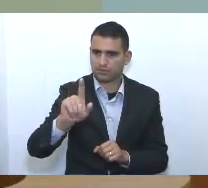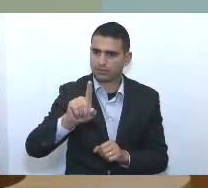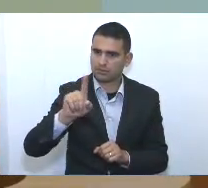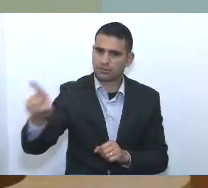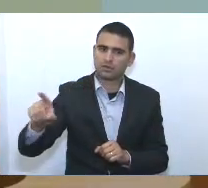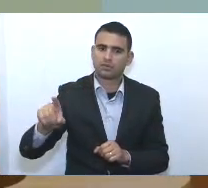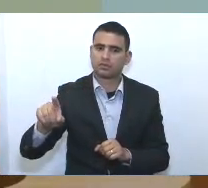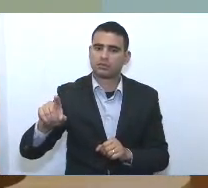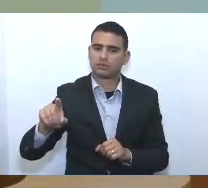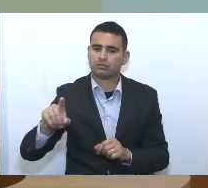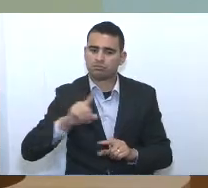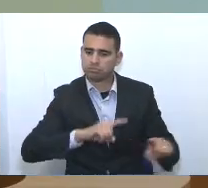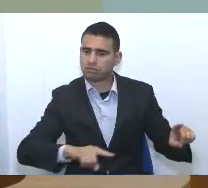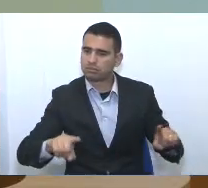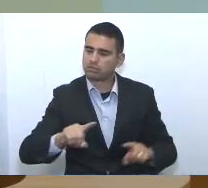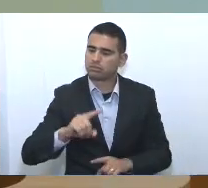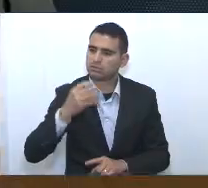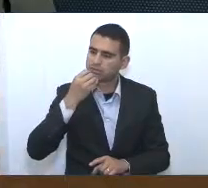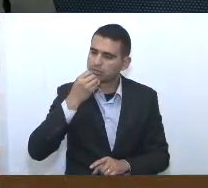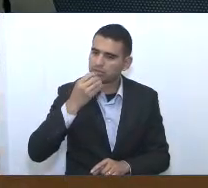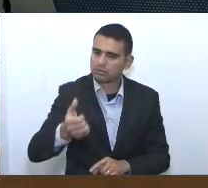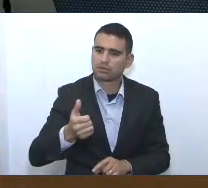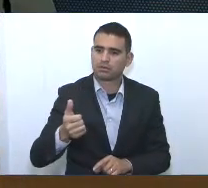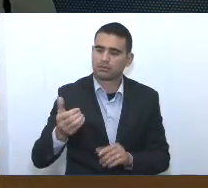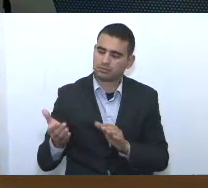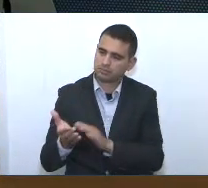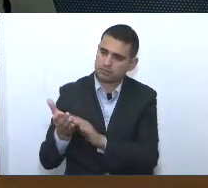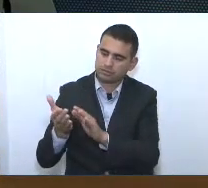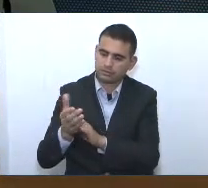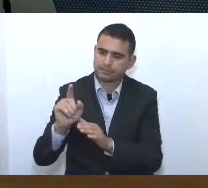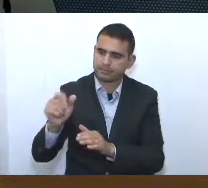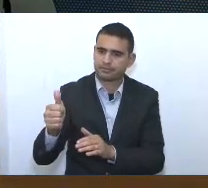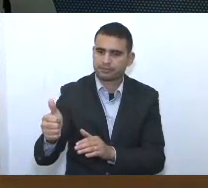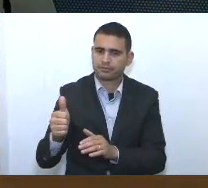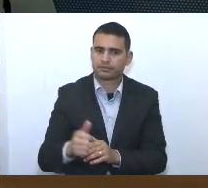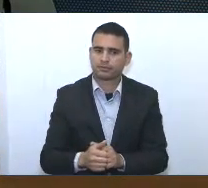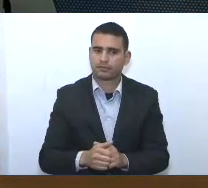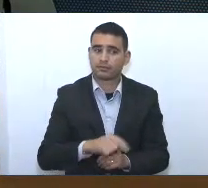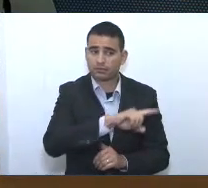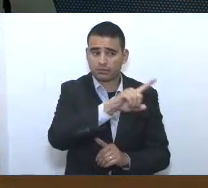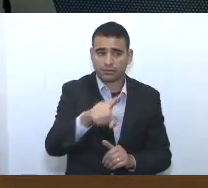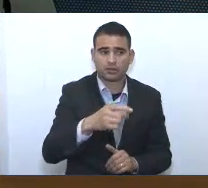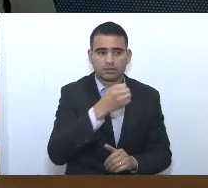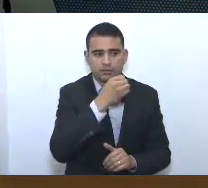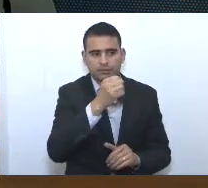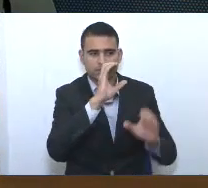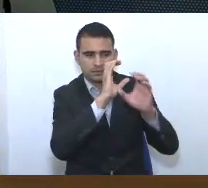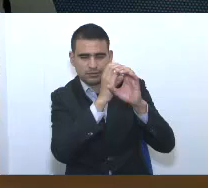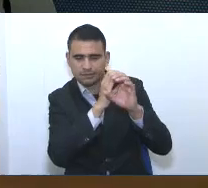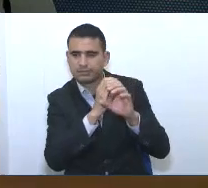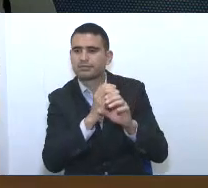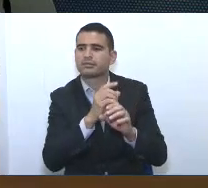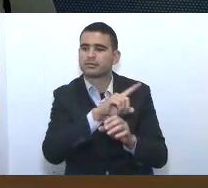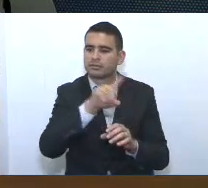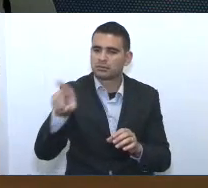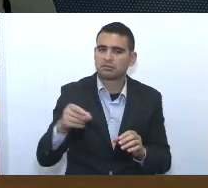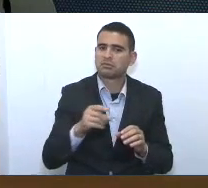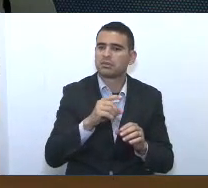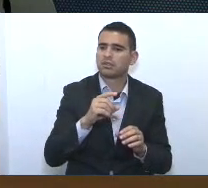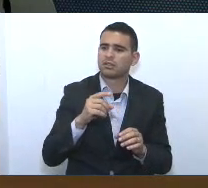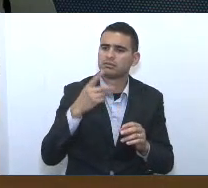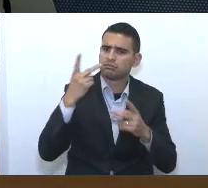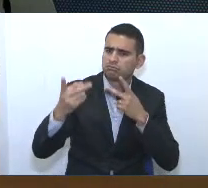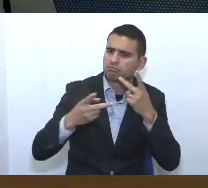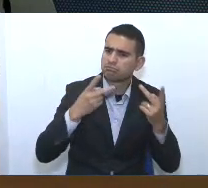essa audiência. Parabéns à imprensa toda falando no seu nome,